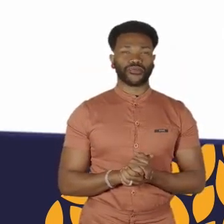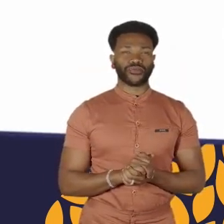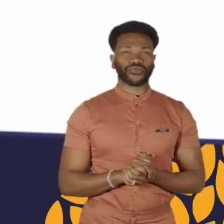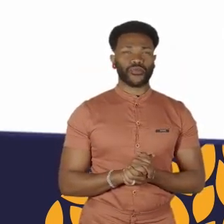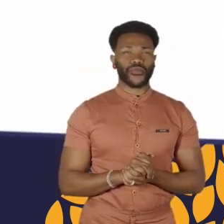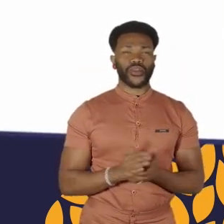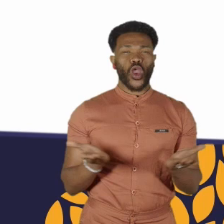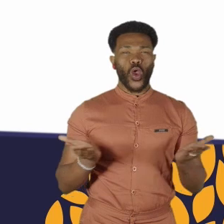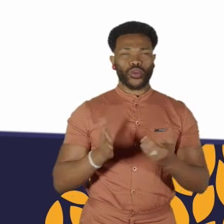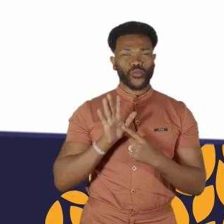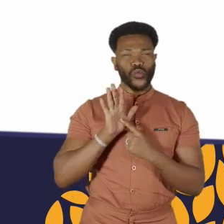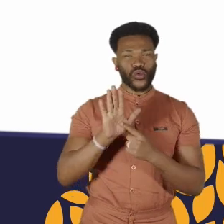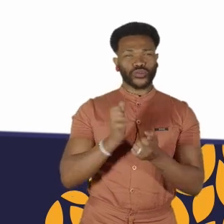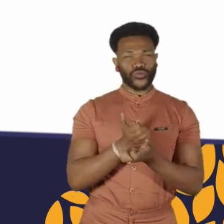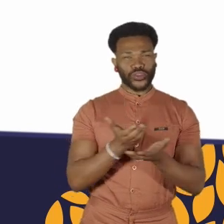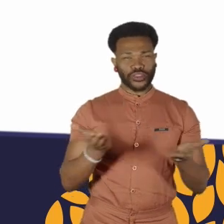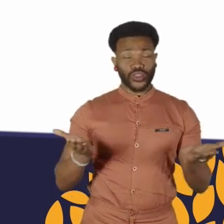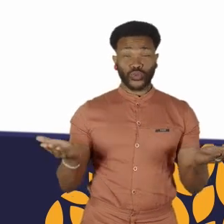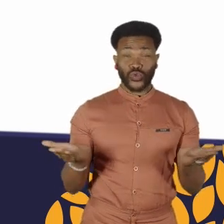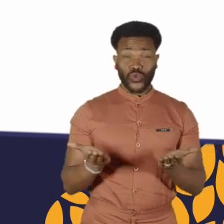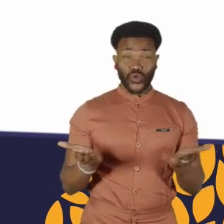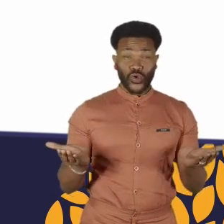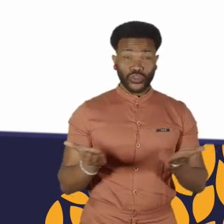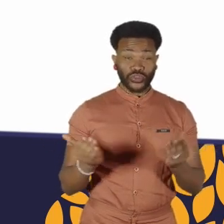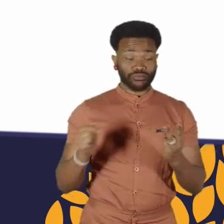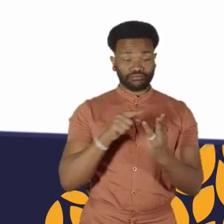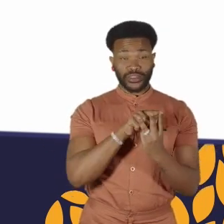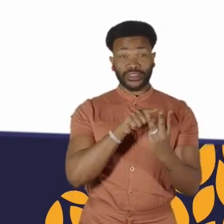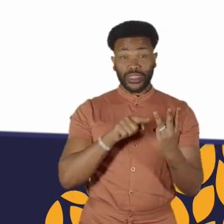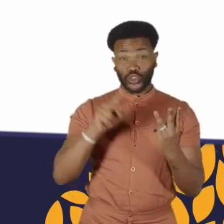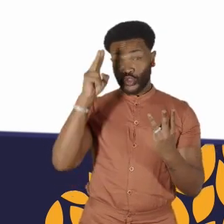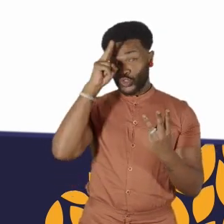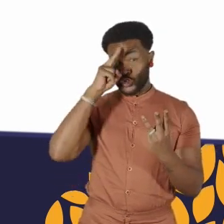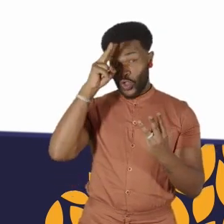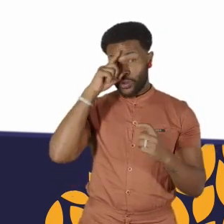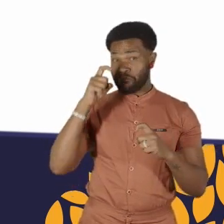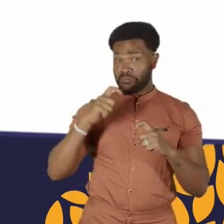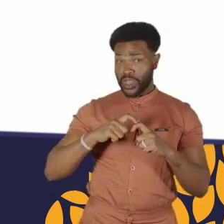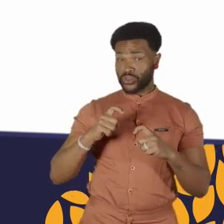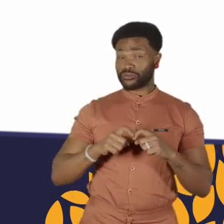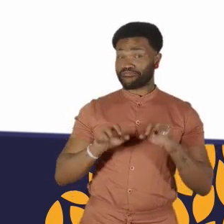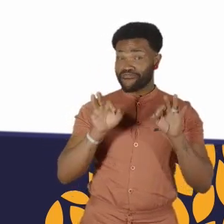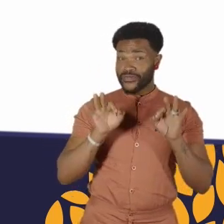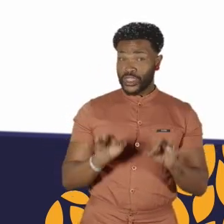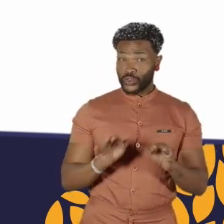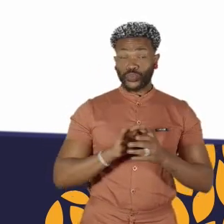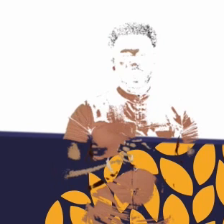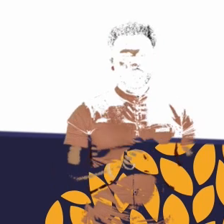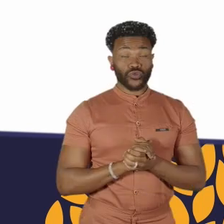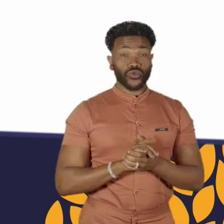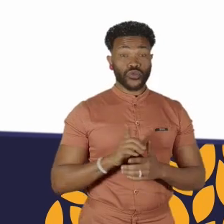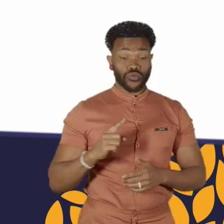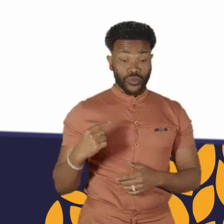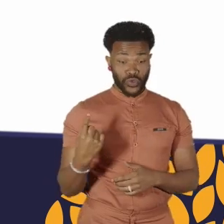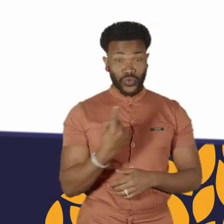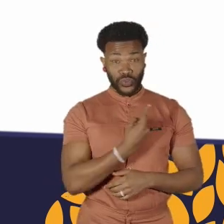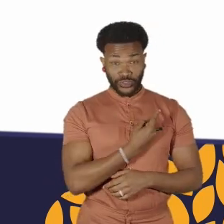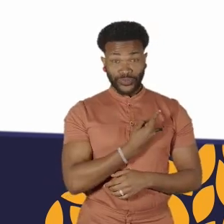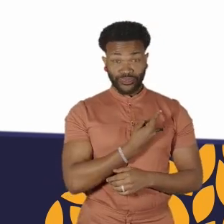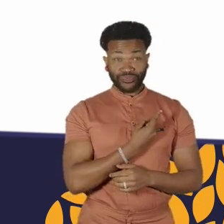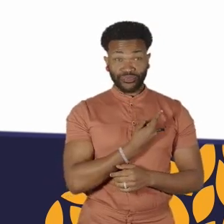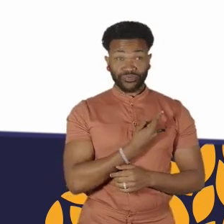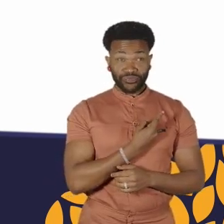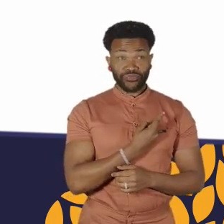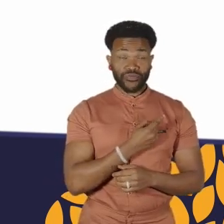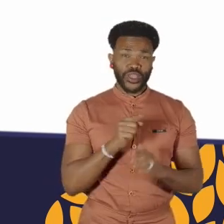Eu trouxe aqui para vocês hoje 3 casos clínicos reais para a gente...